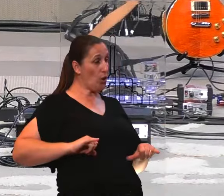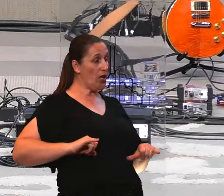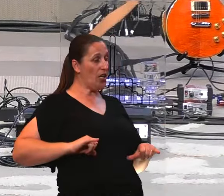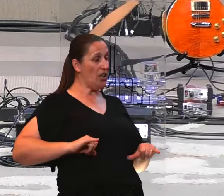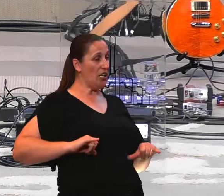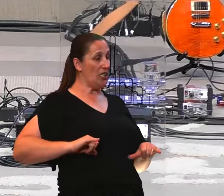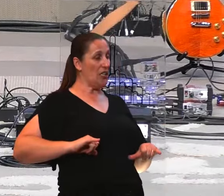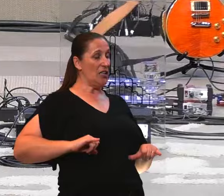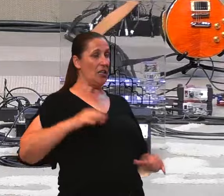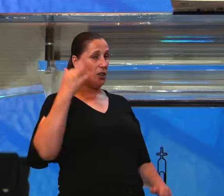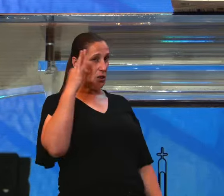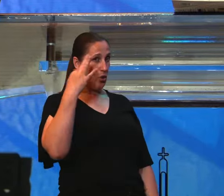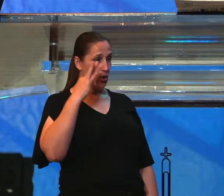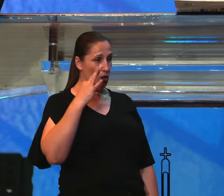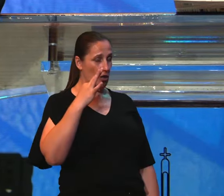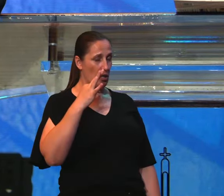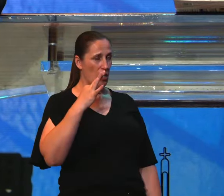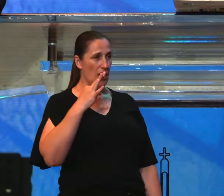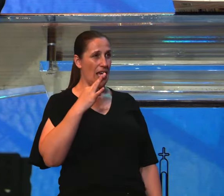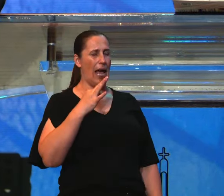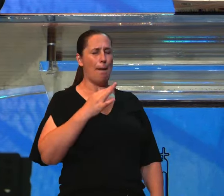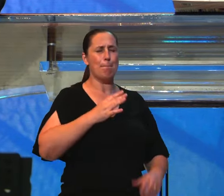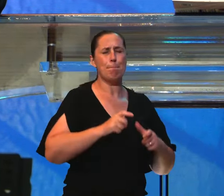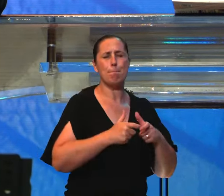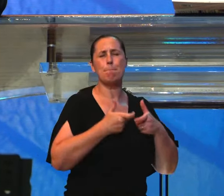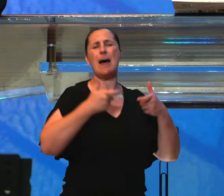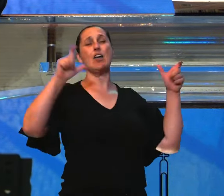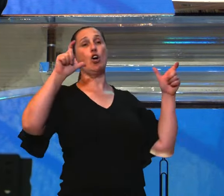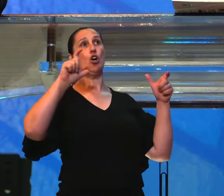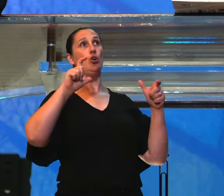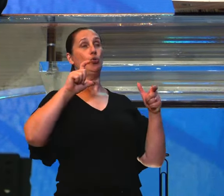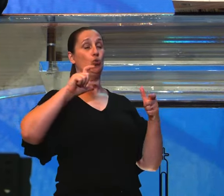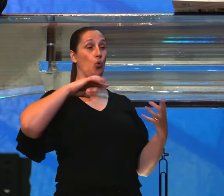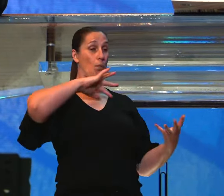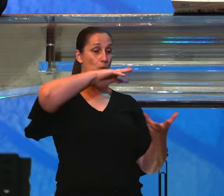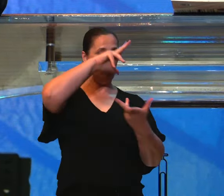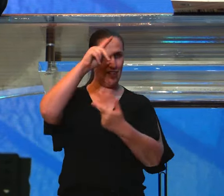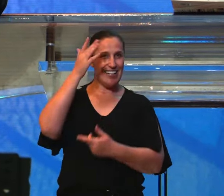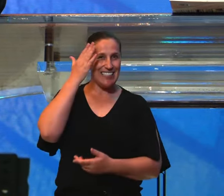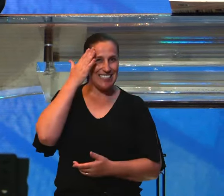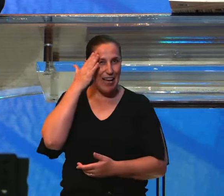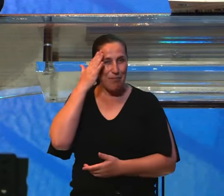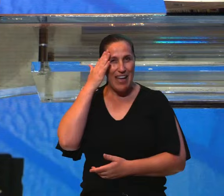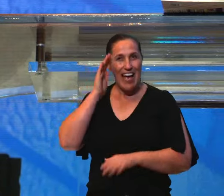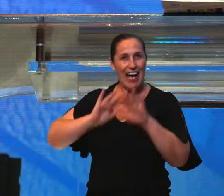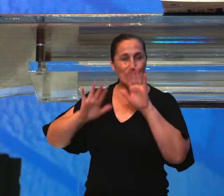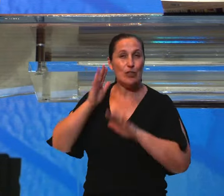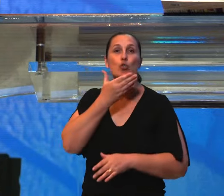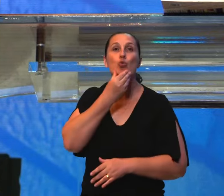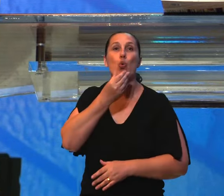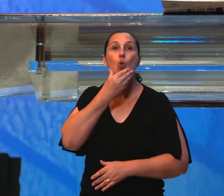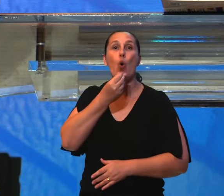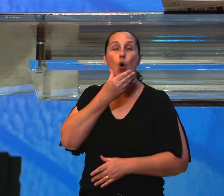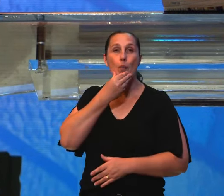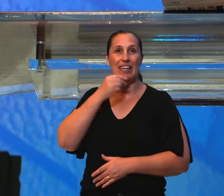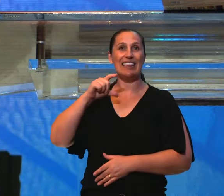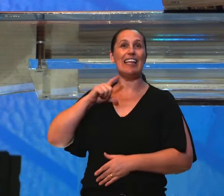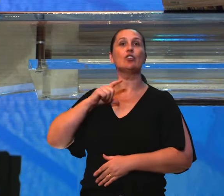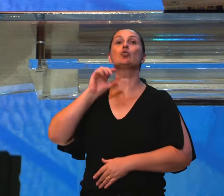mundo mulheres aprendam isso quando o homem tem um furo no dedo essa dor é de dá luz para